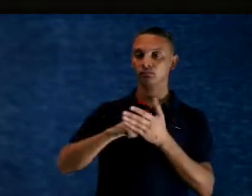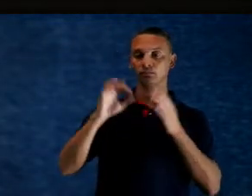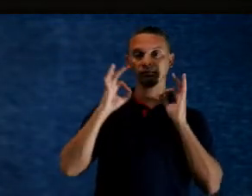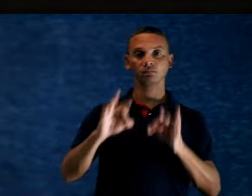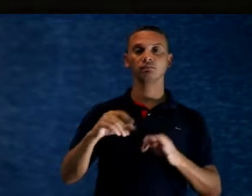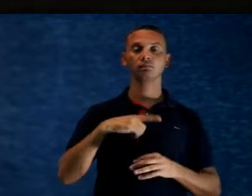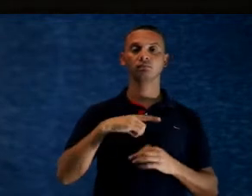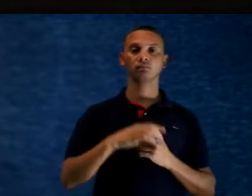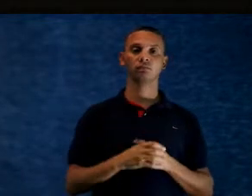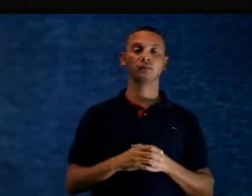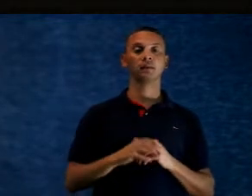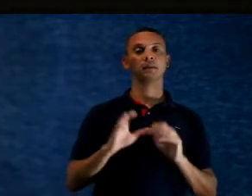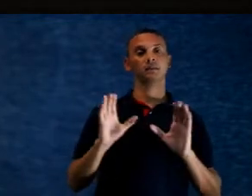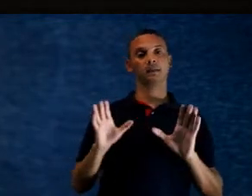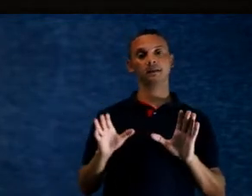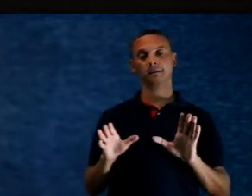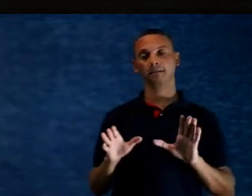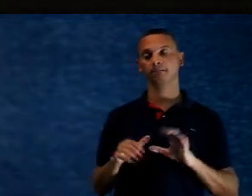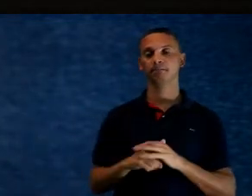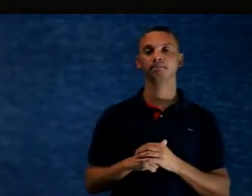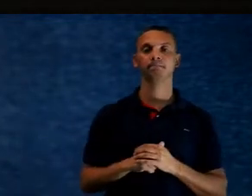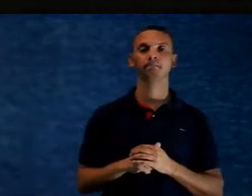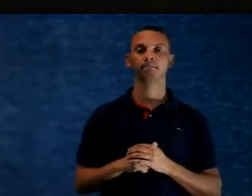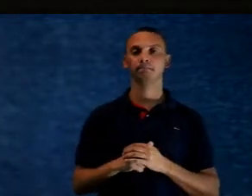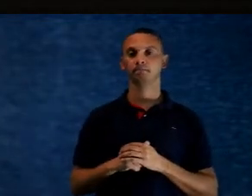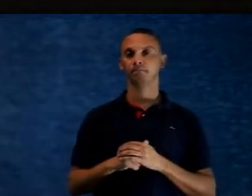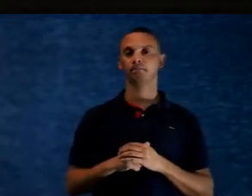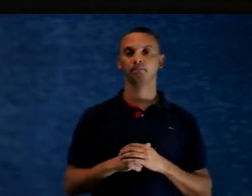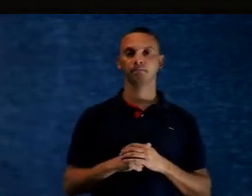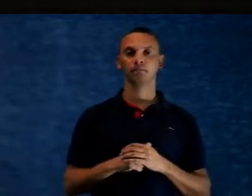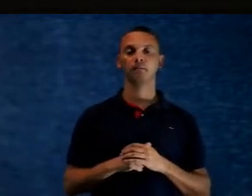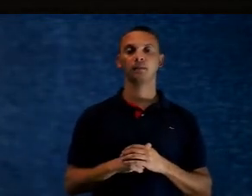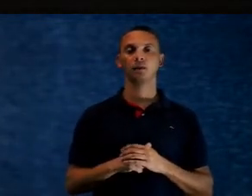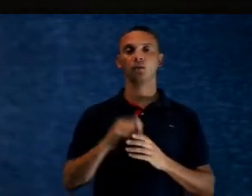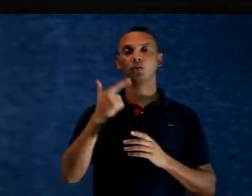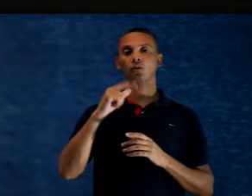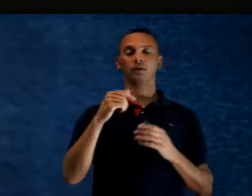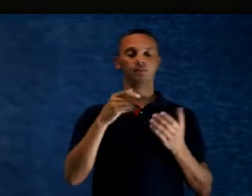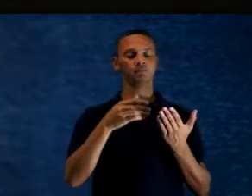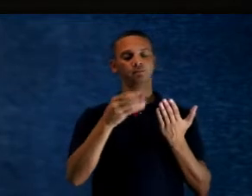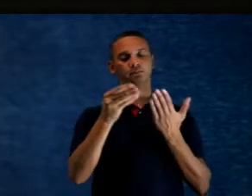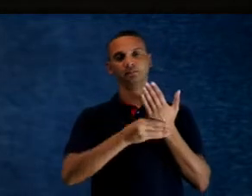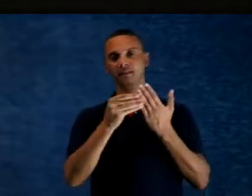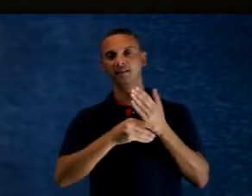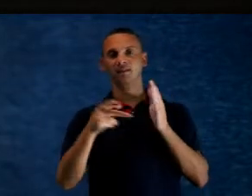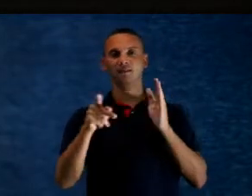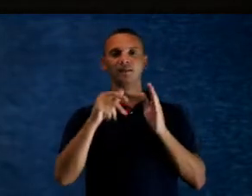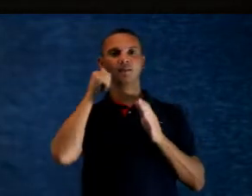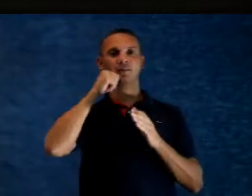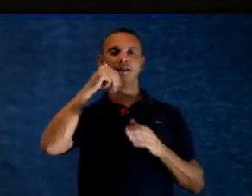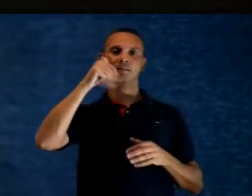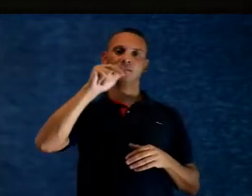ela escreveu dezenas, centenas de crônicas para o jornal O Globo, né? Ela, morando em Buenos